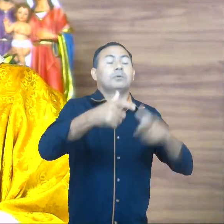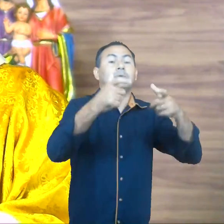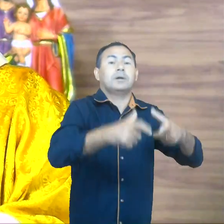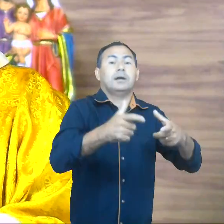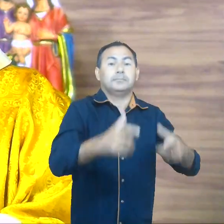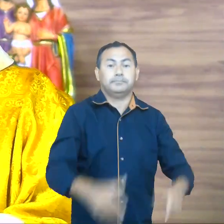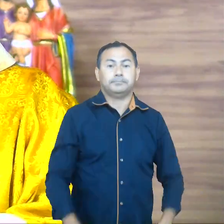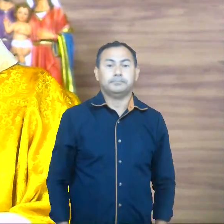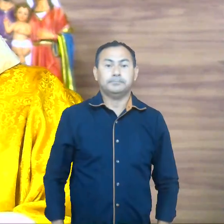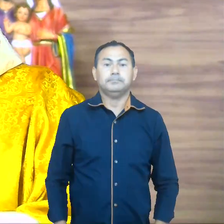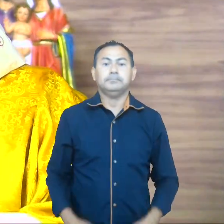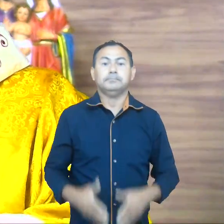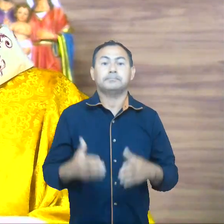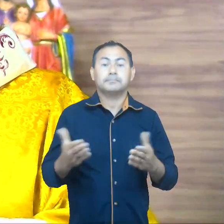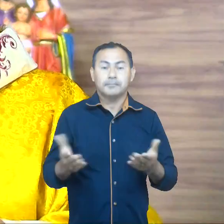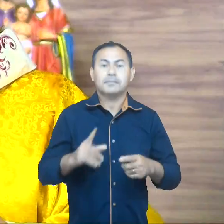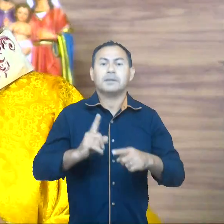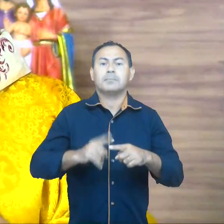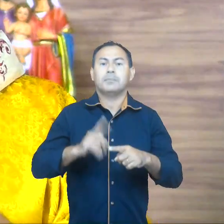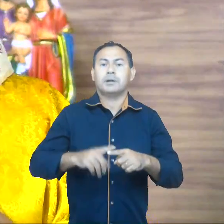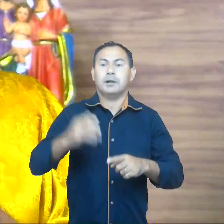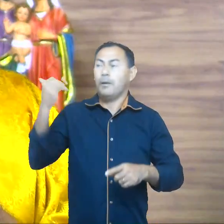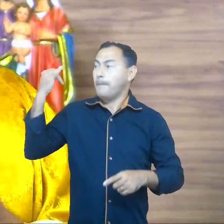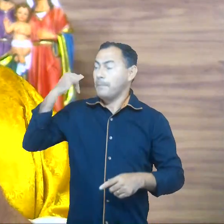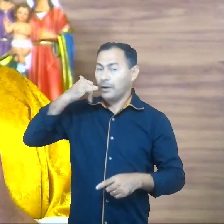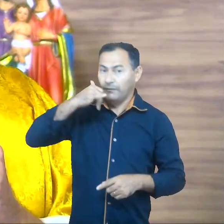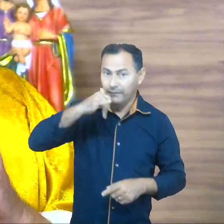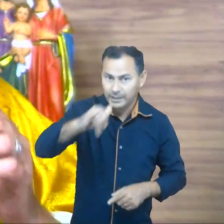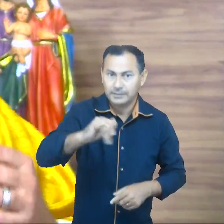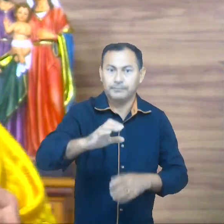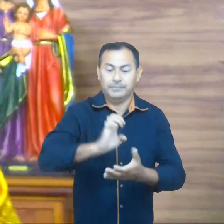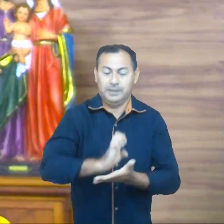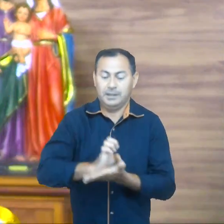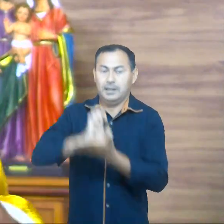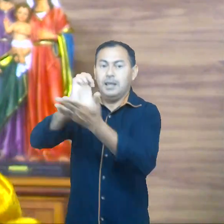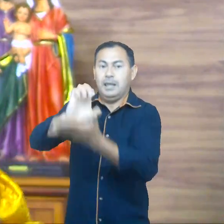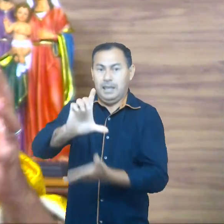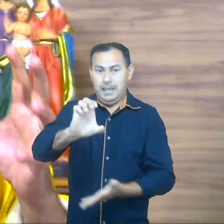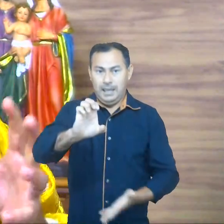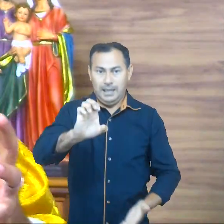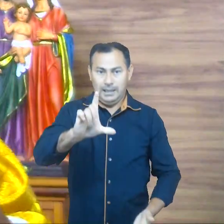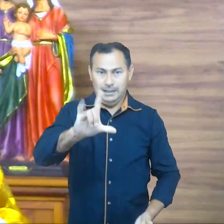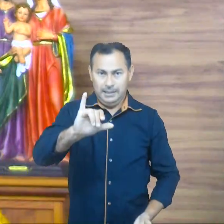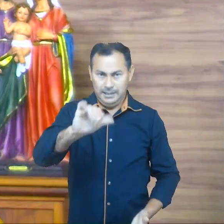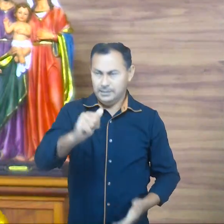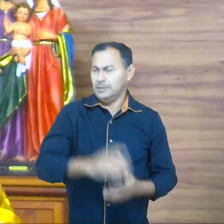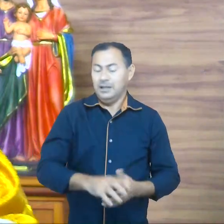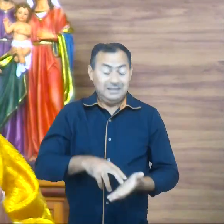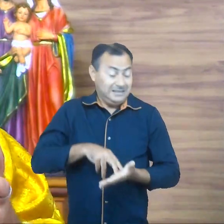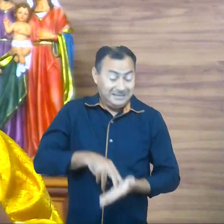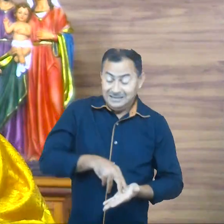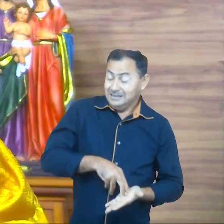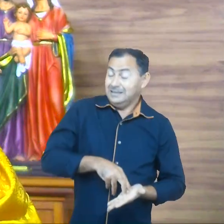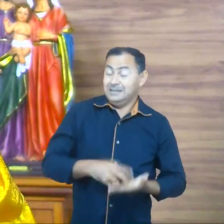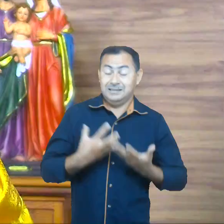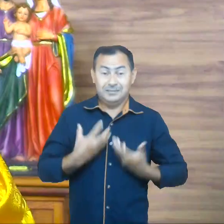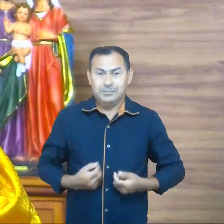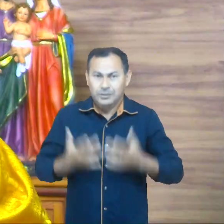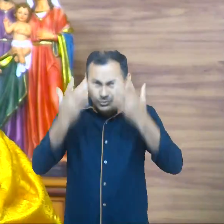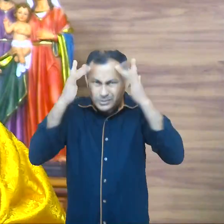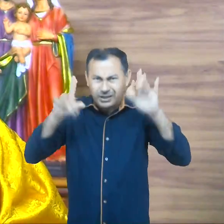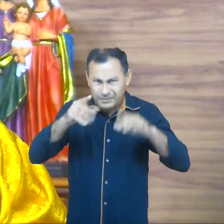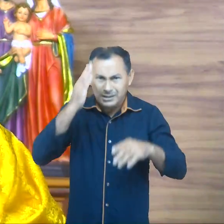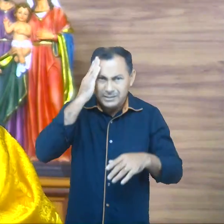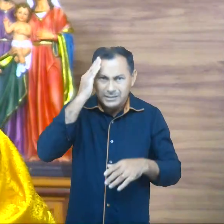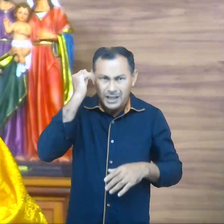lugar. Porque o profeta Elias, ele já não estava aguentando mais. Não sei se você